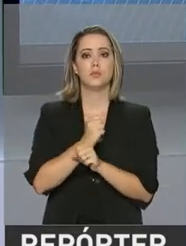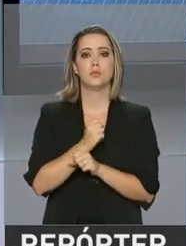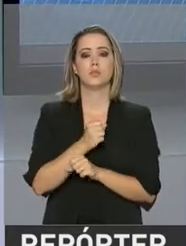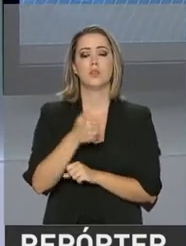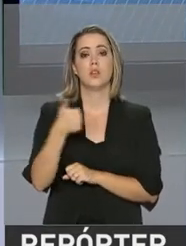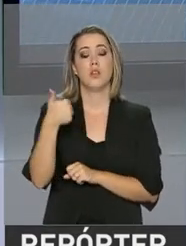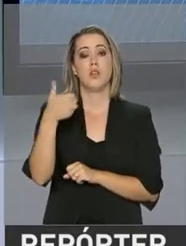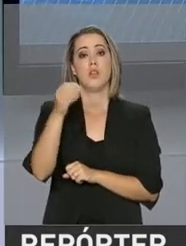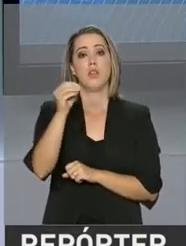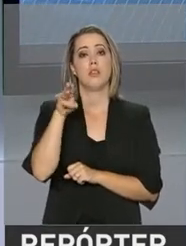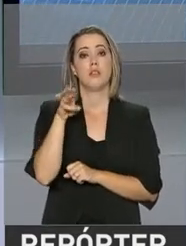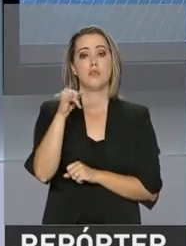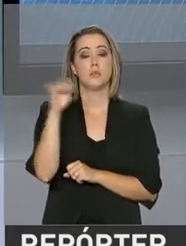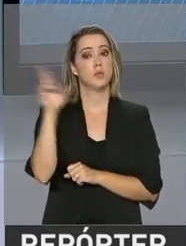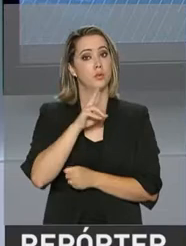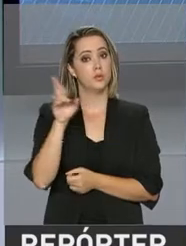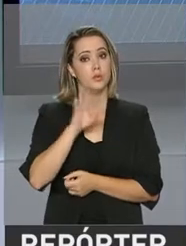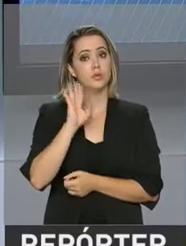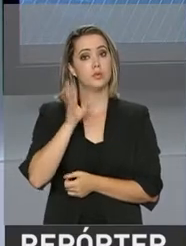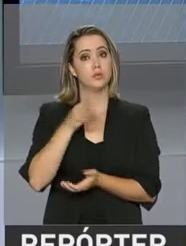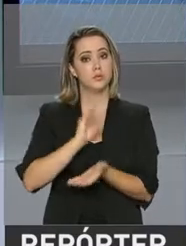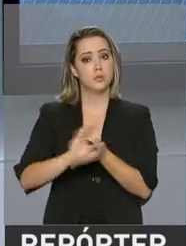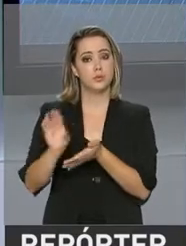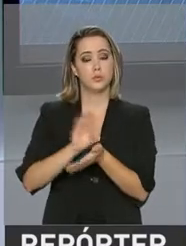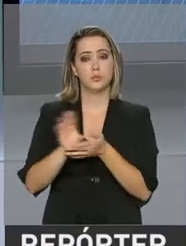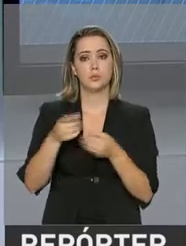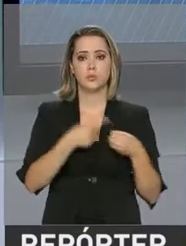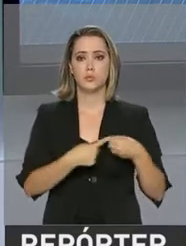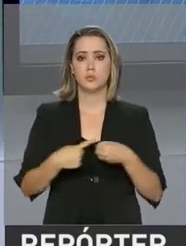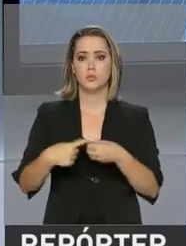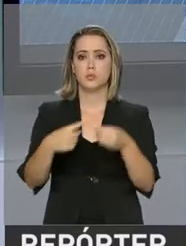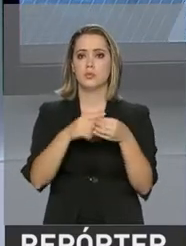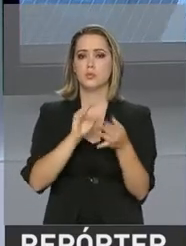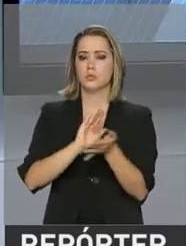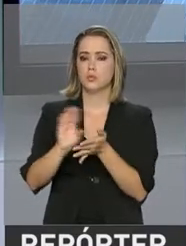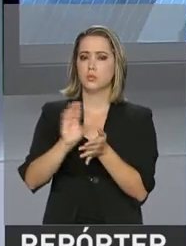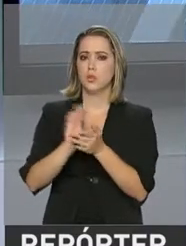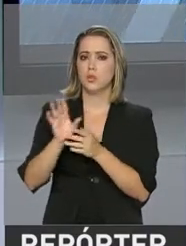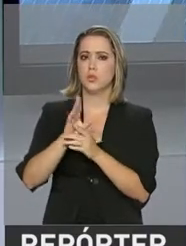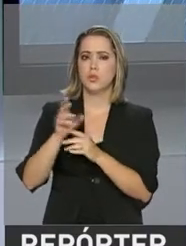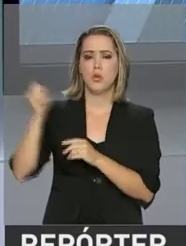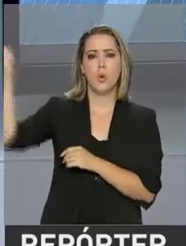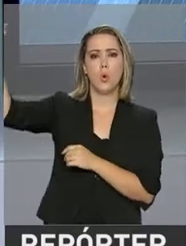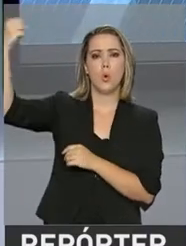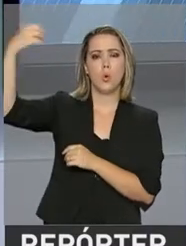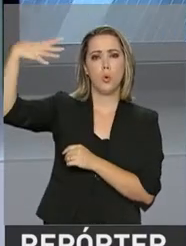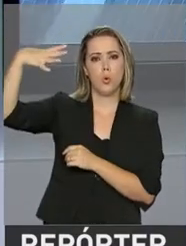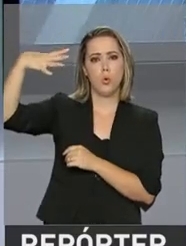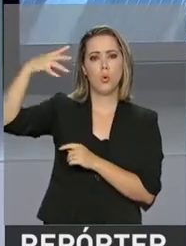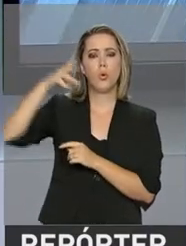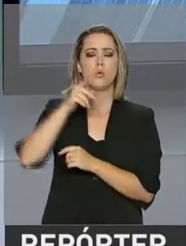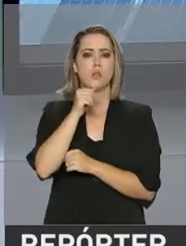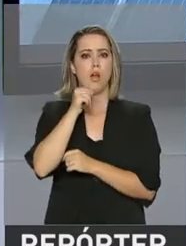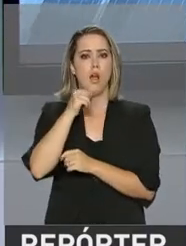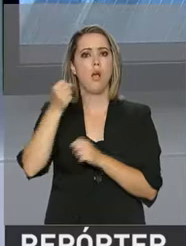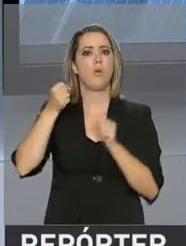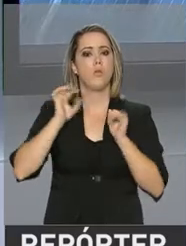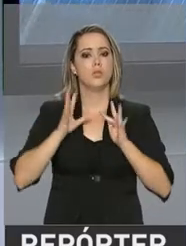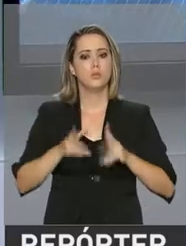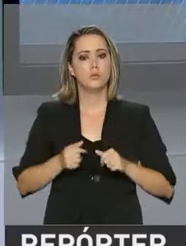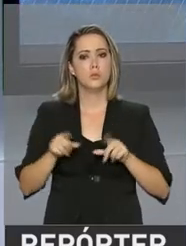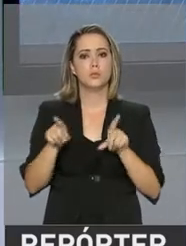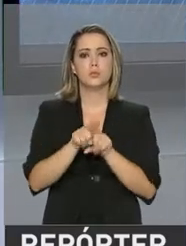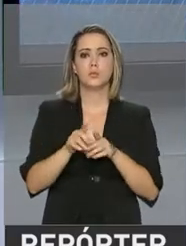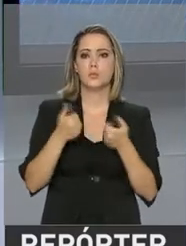Cerca de 10 bilhões de reais serão repassados para os municípios investirem em iluminação pública, água, esgoto e